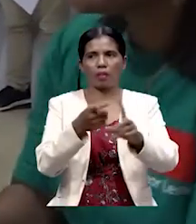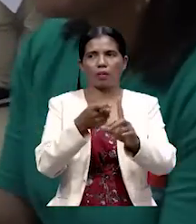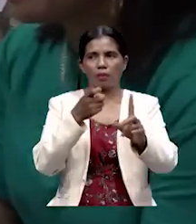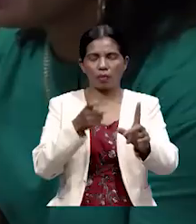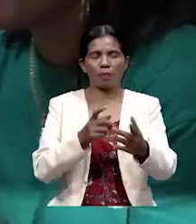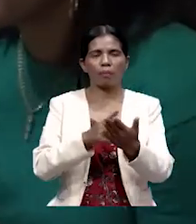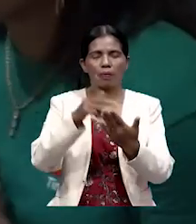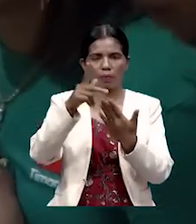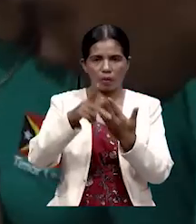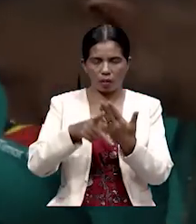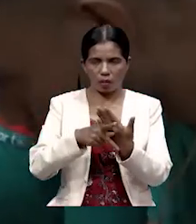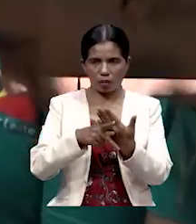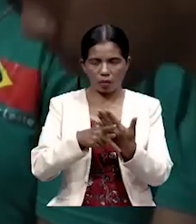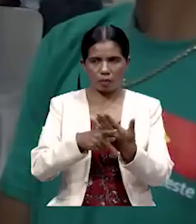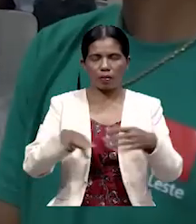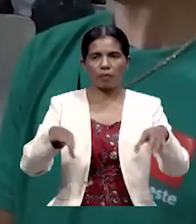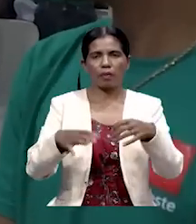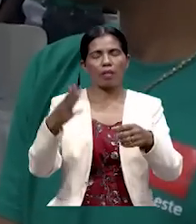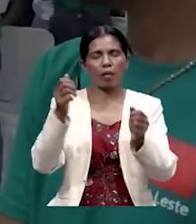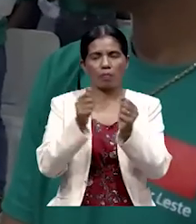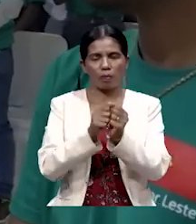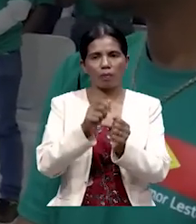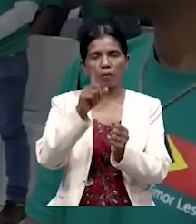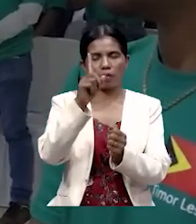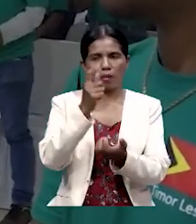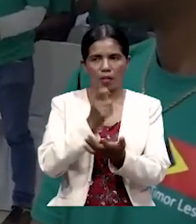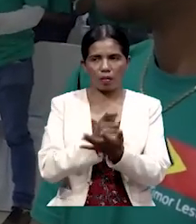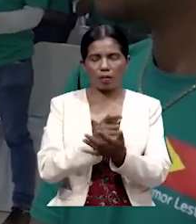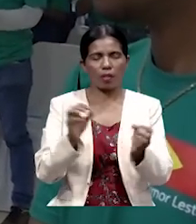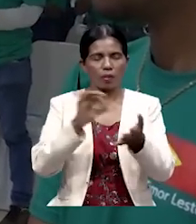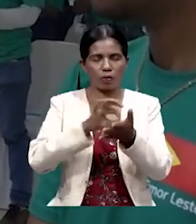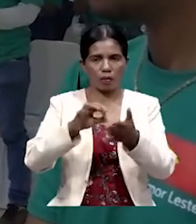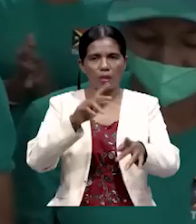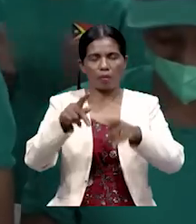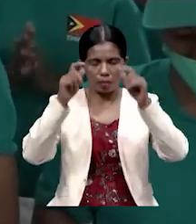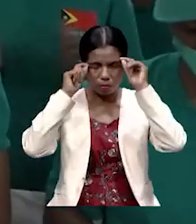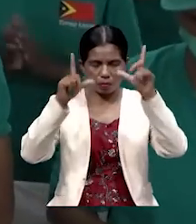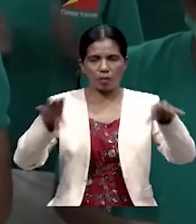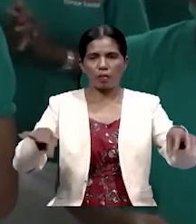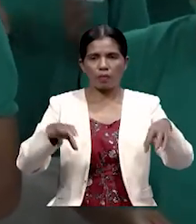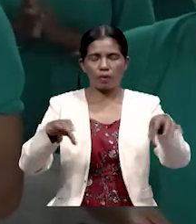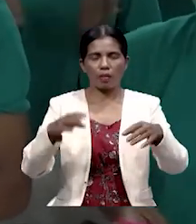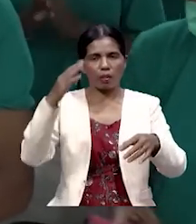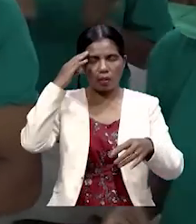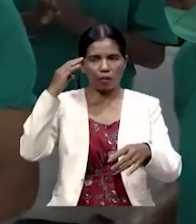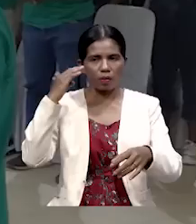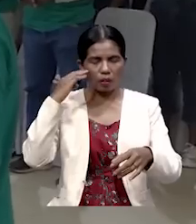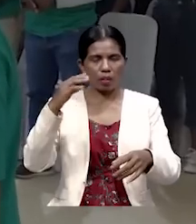programa Seasonal Worker, hamutu kriung ida resing. No la sura ho Timoroang sira nebe servisu iha Korea,